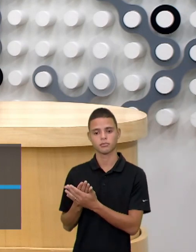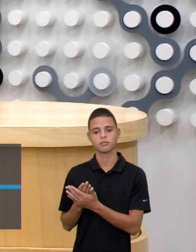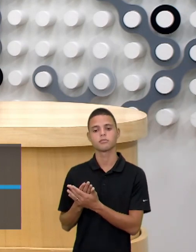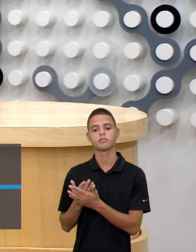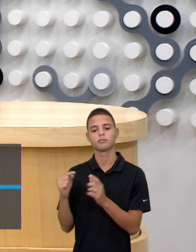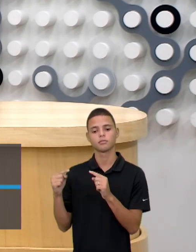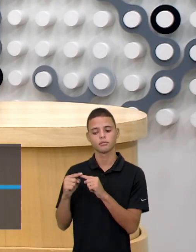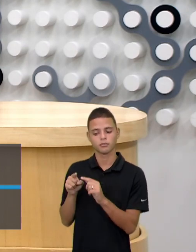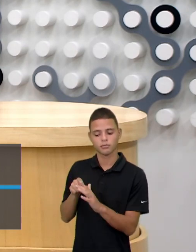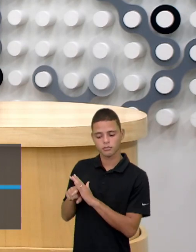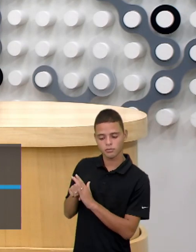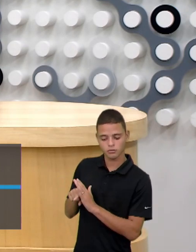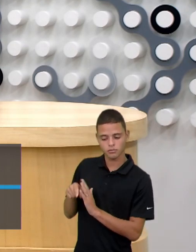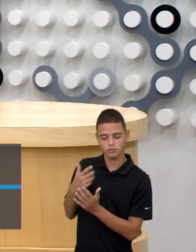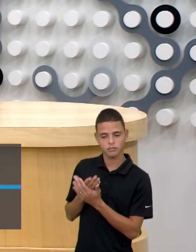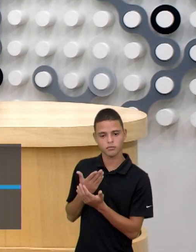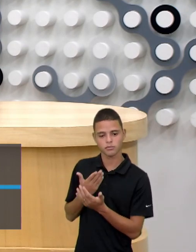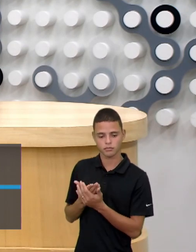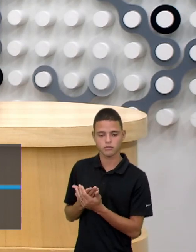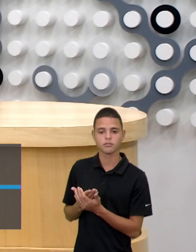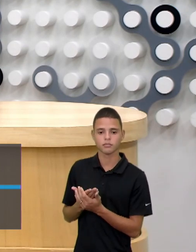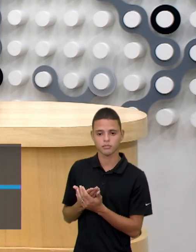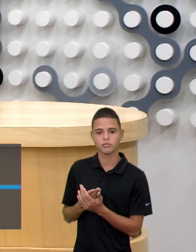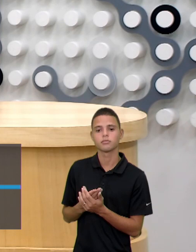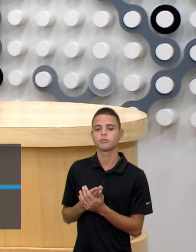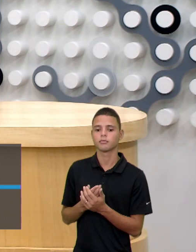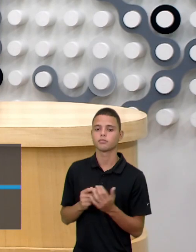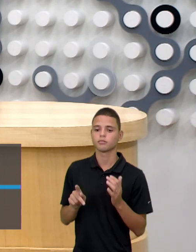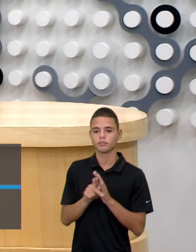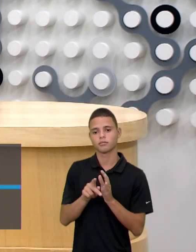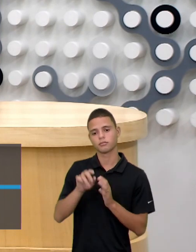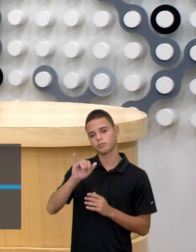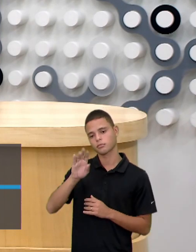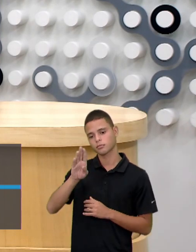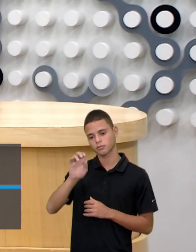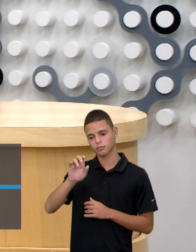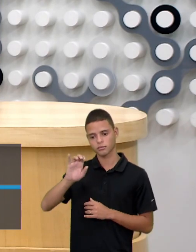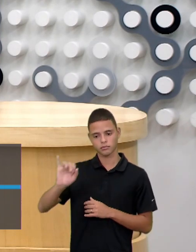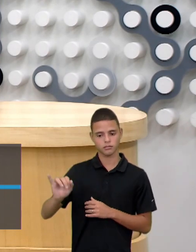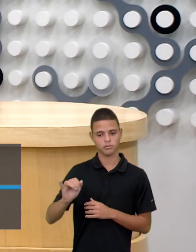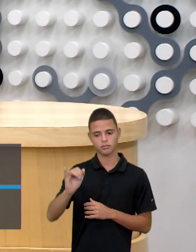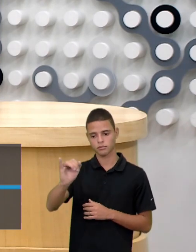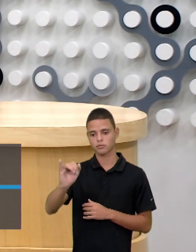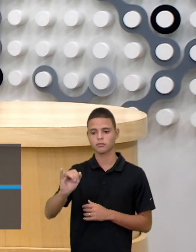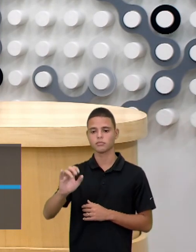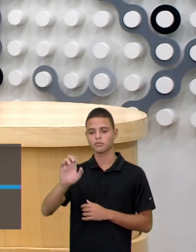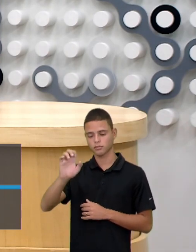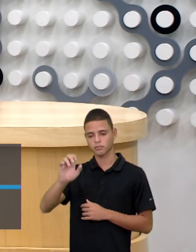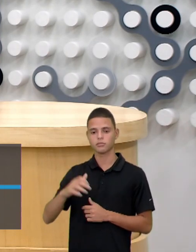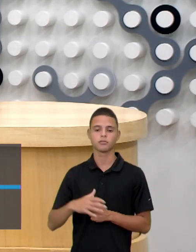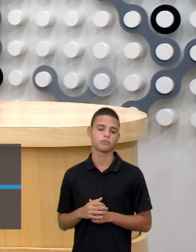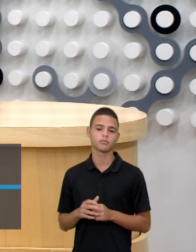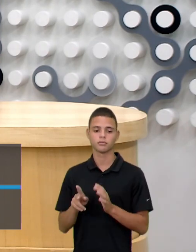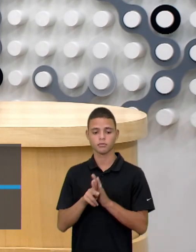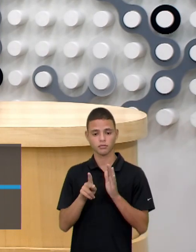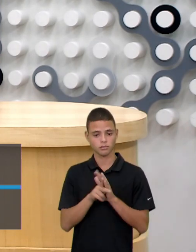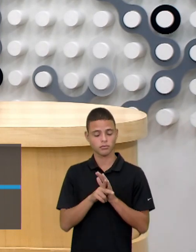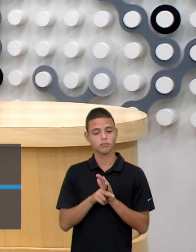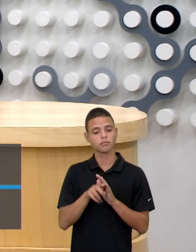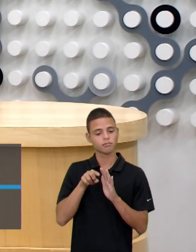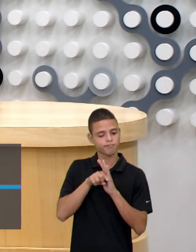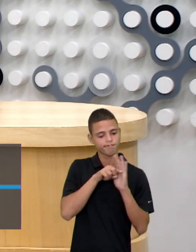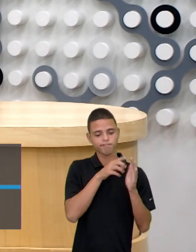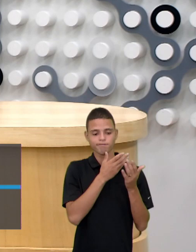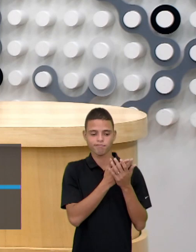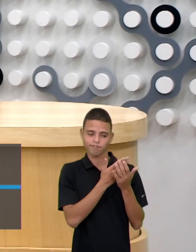fazem pesquisas, né, demos uma abrangência, obviamente, para o IBGE, que é o Instituto Brasileiro de Geografia e Estatística, mas nós vimos lá que